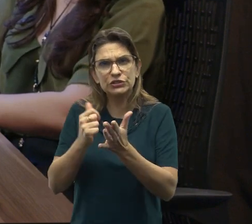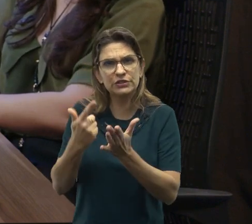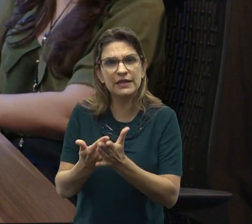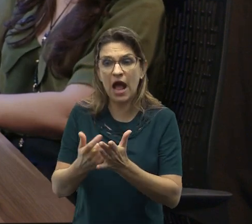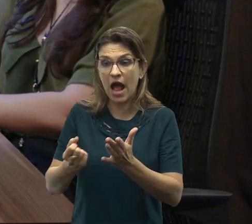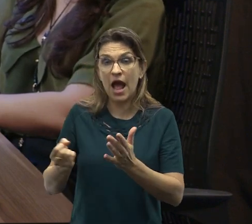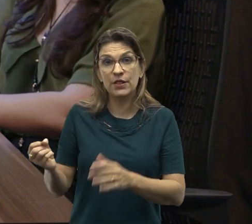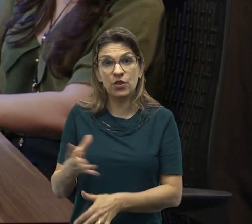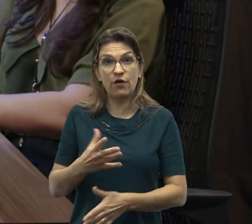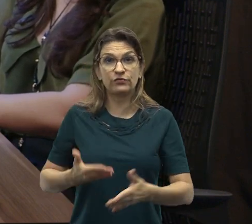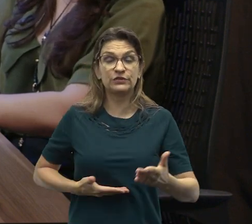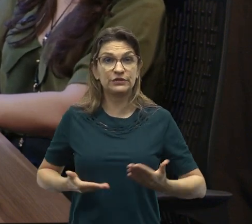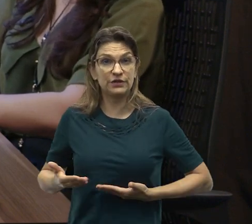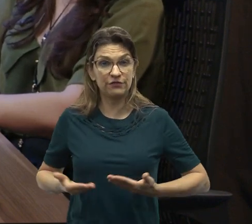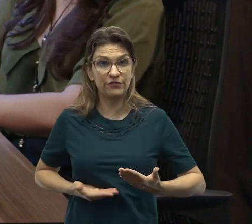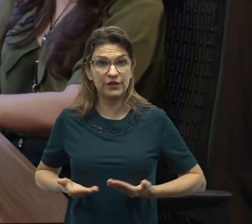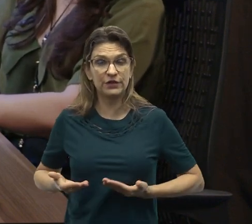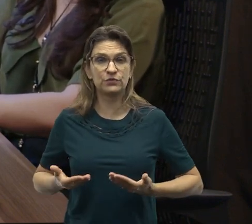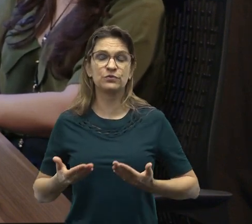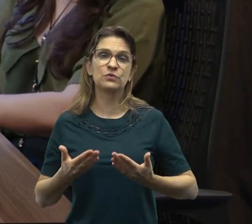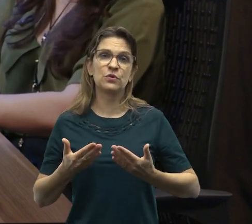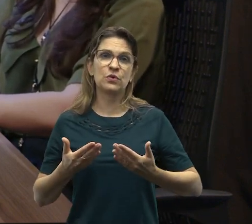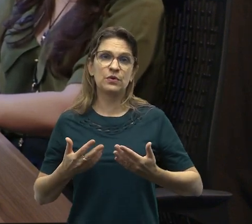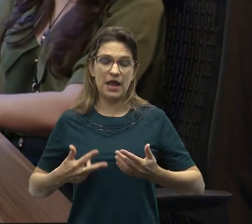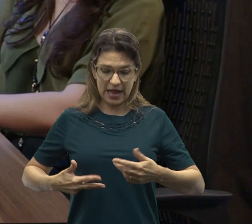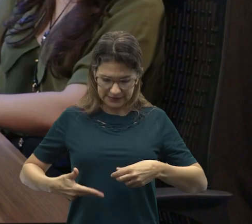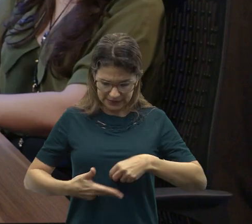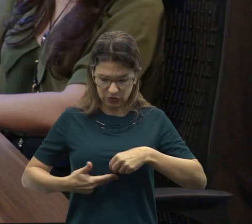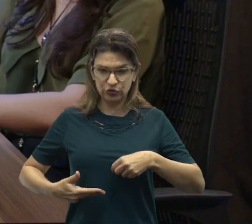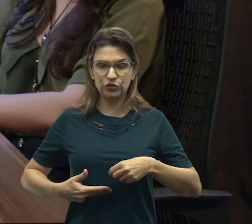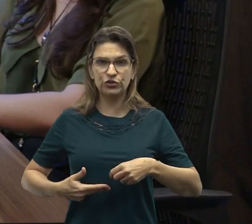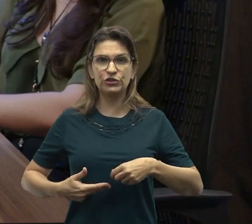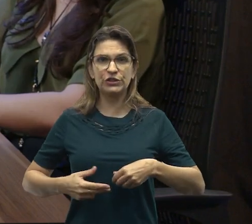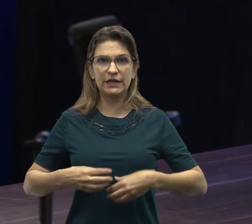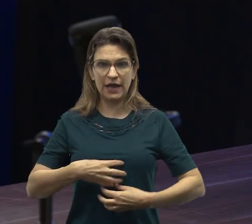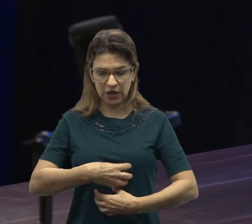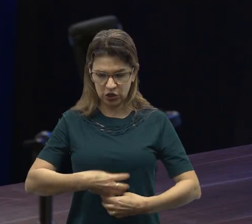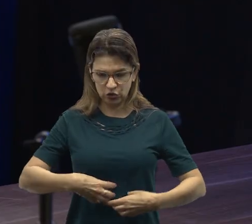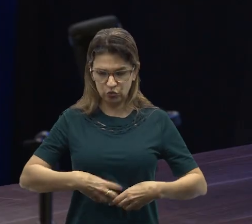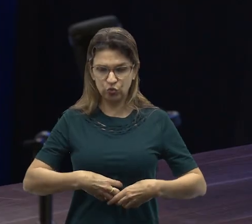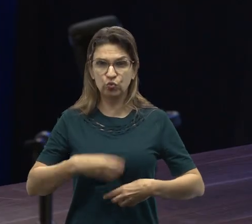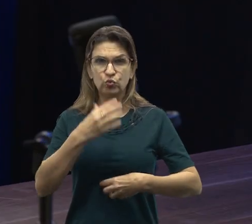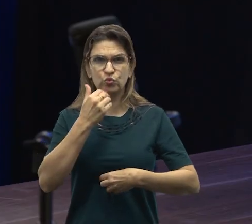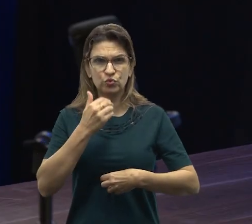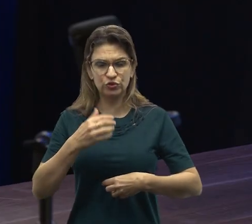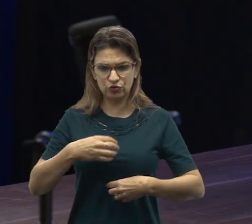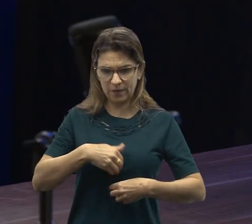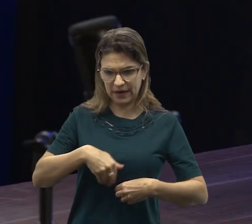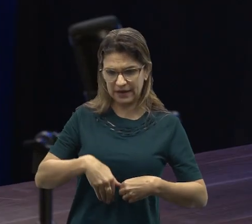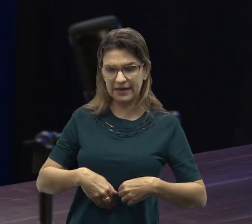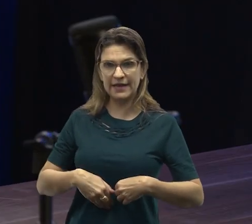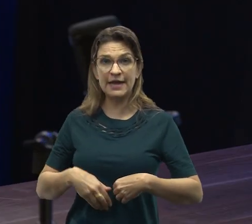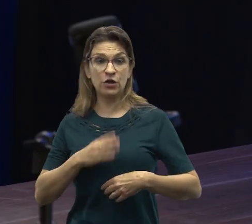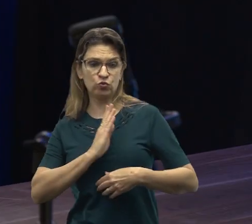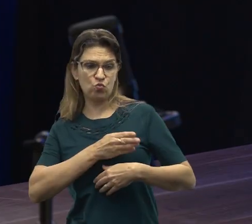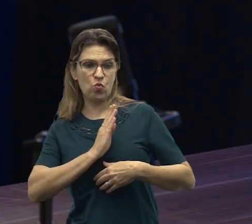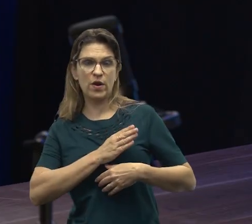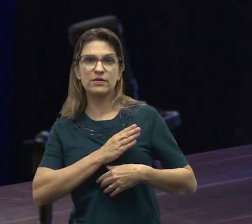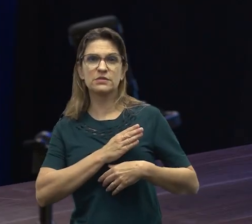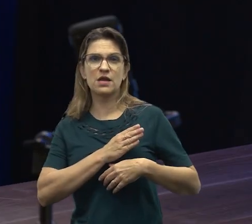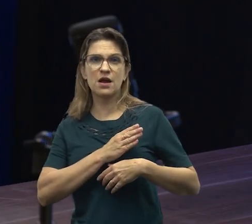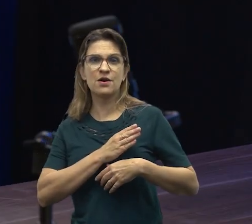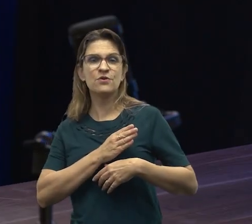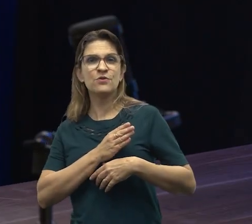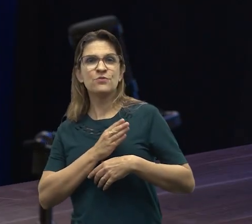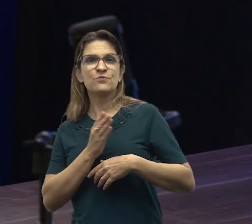bariátricas para voltar a funcionar, as cirurgias cardíacas. Então, foi uma experiência que me